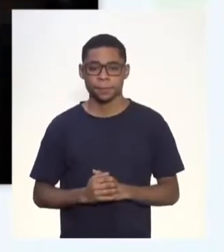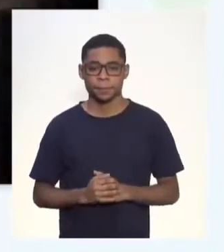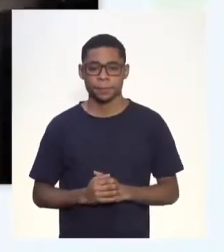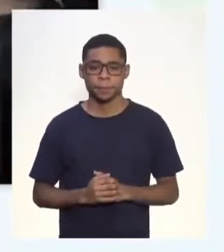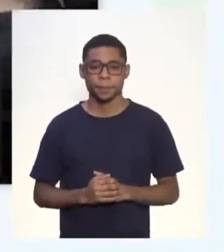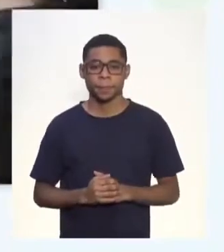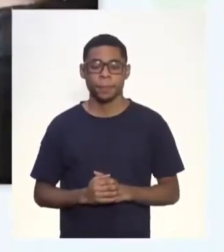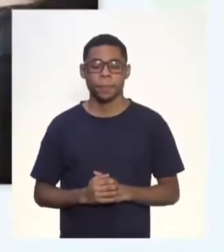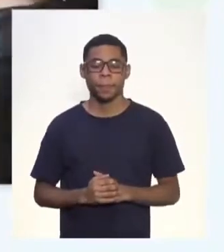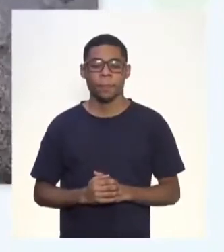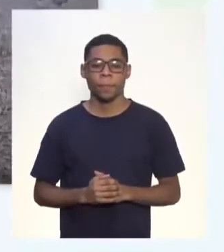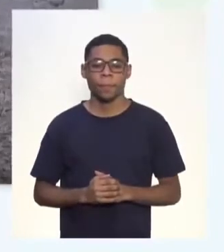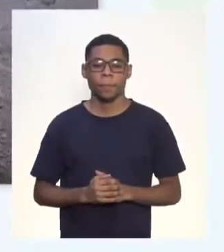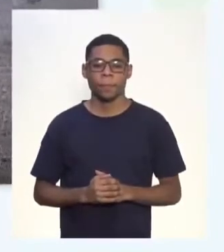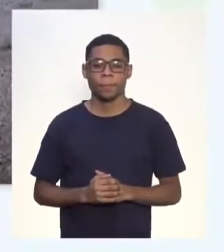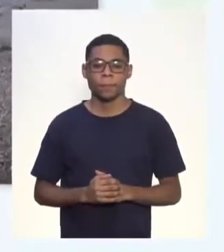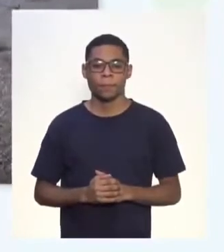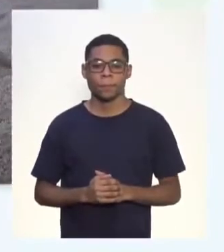trabajo.